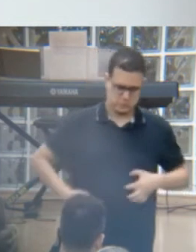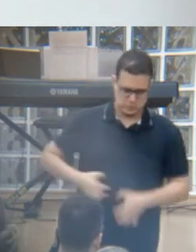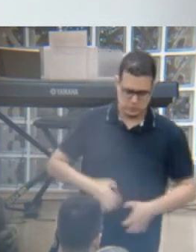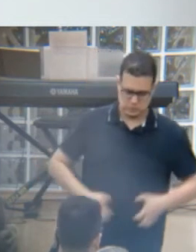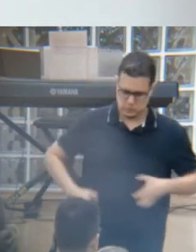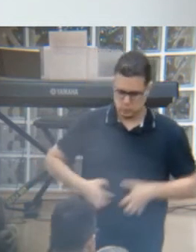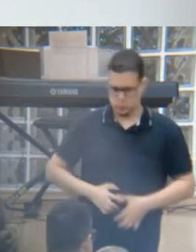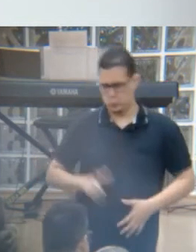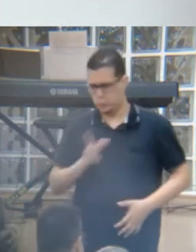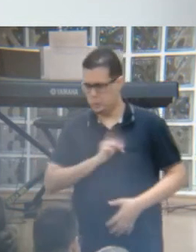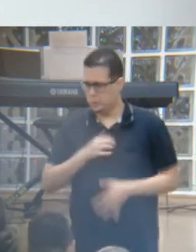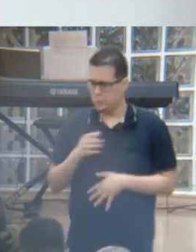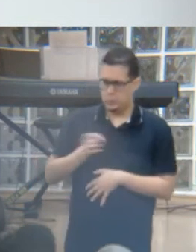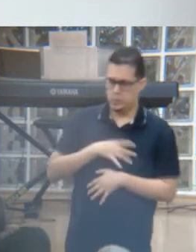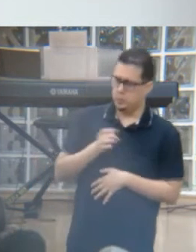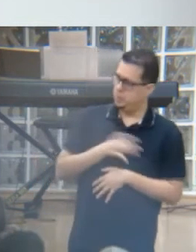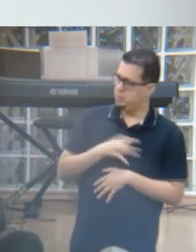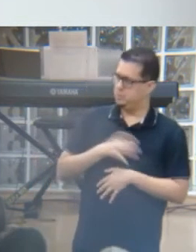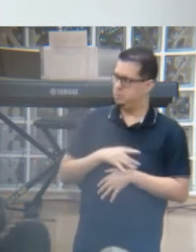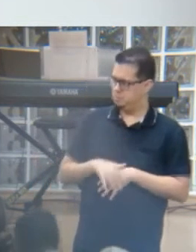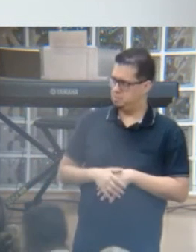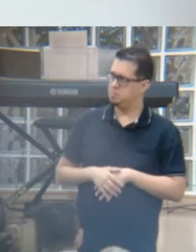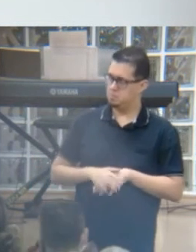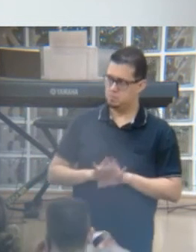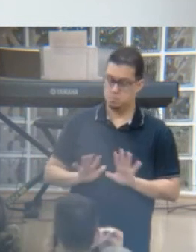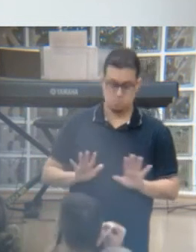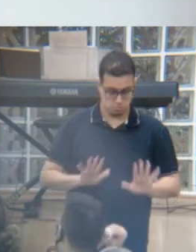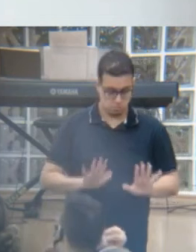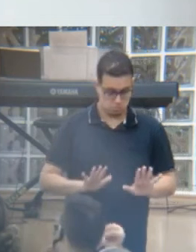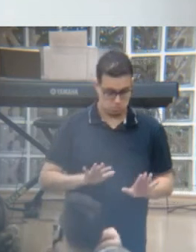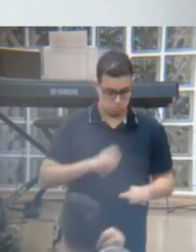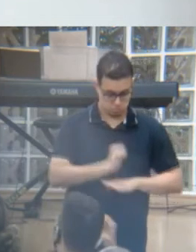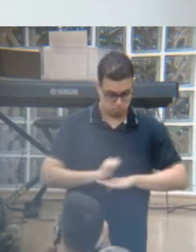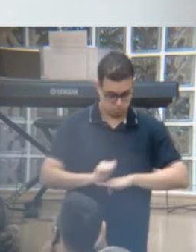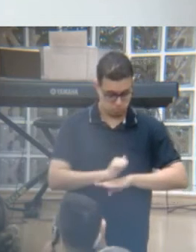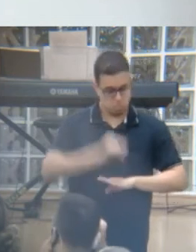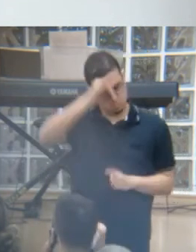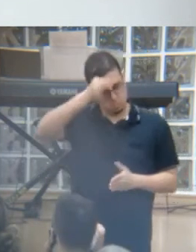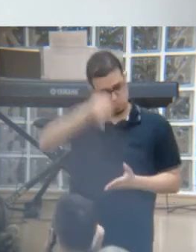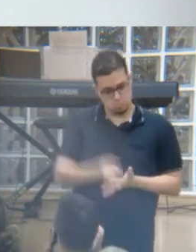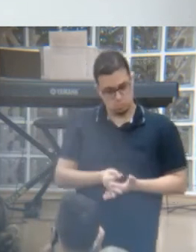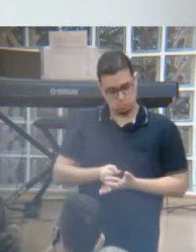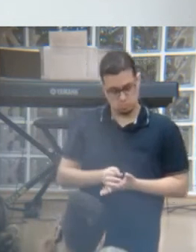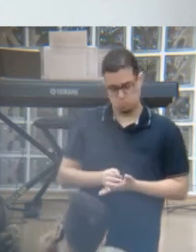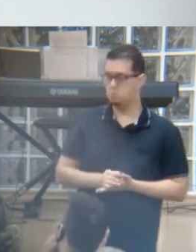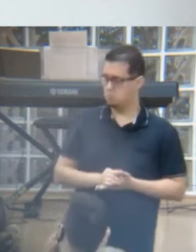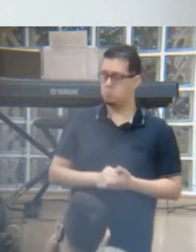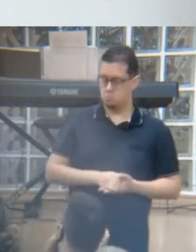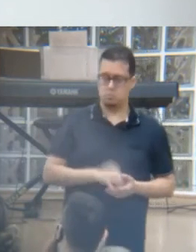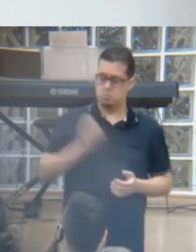isso? Recebe. Que fé é essa? Se levanta e vai lá